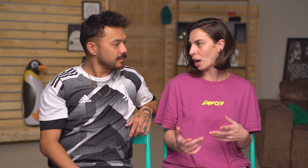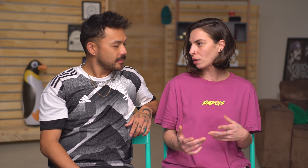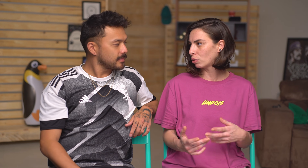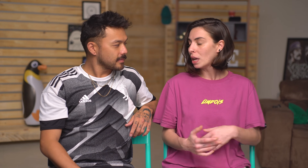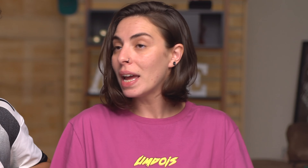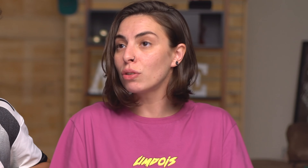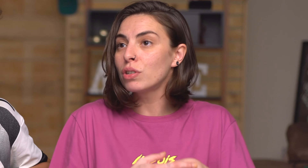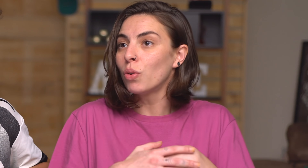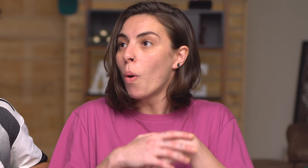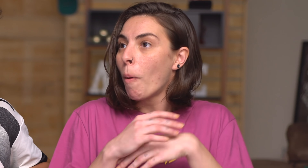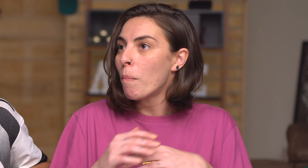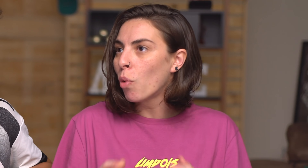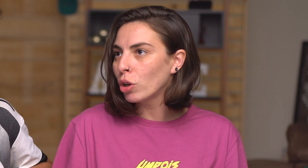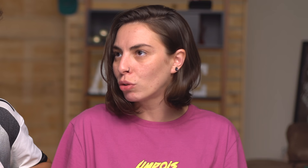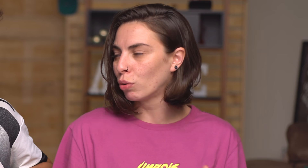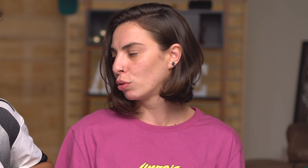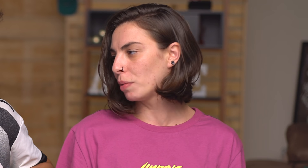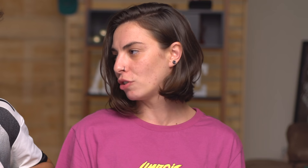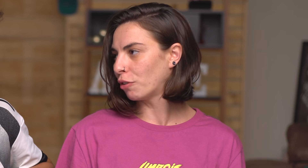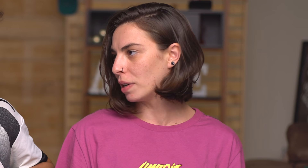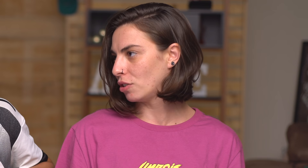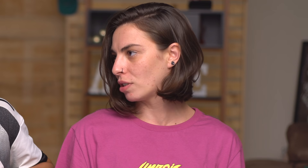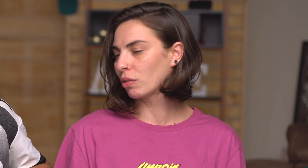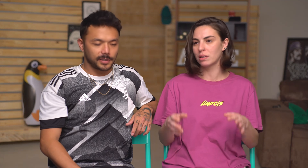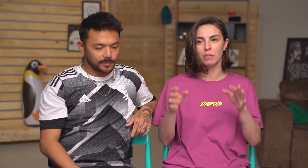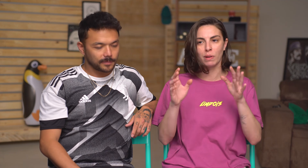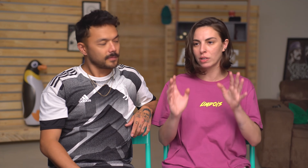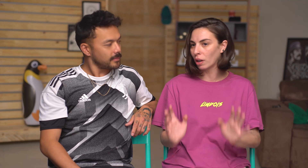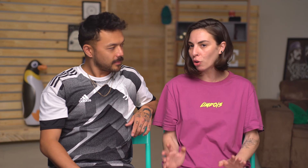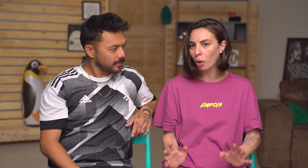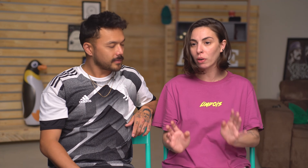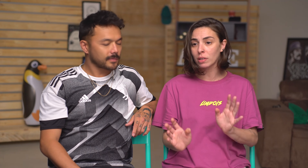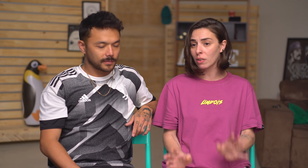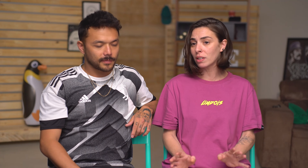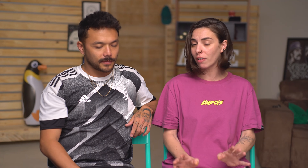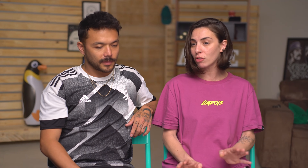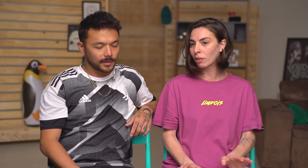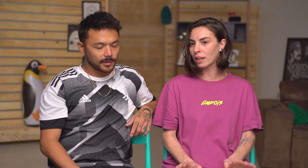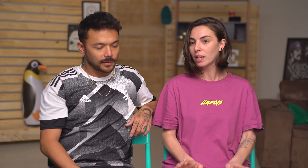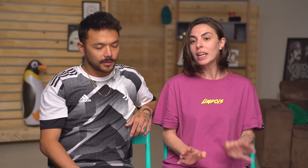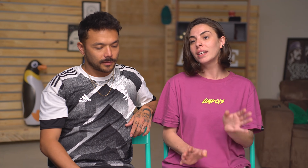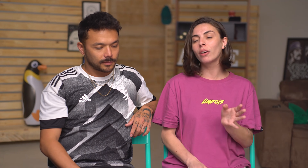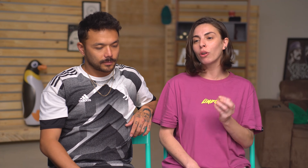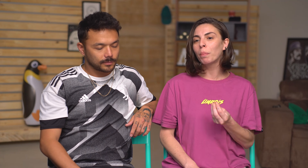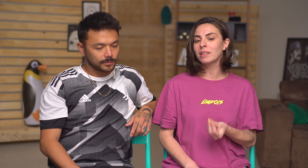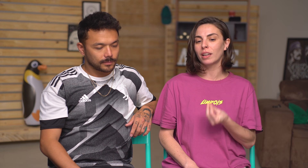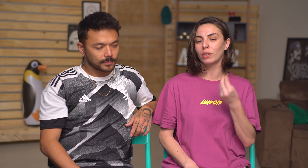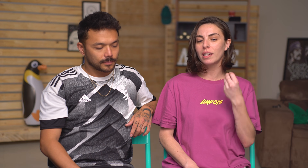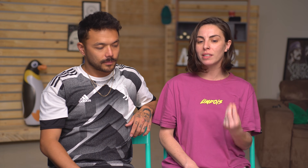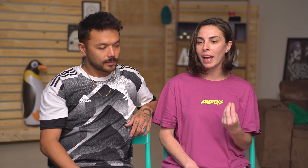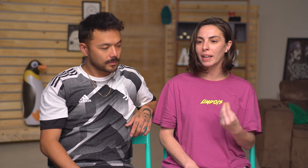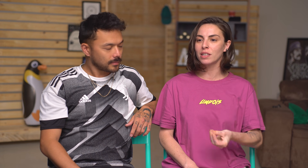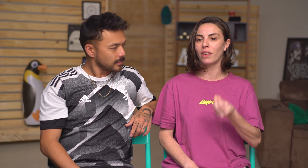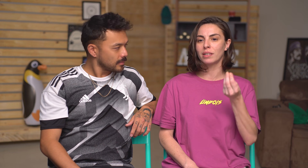lugar fechado, reduziu muito o número de fumantes. Pode aconteceu crer. A mesma coisa na Europa, aconteceu assim em vários lugares. Então é louco pensar